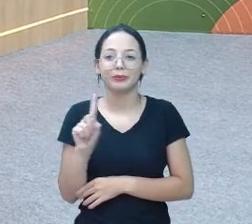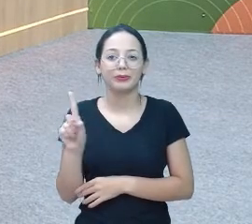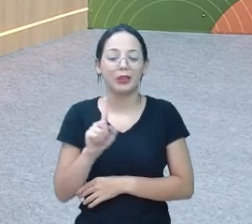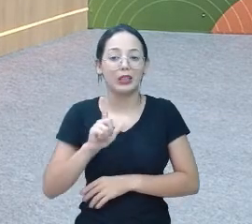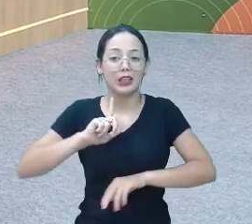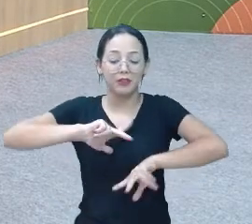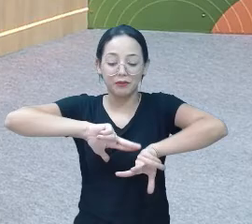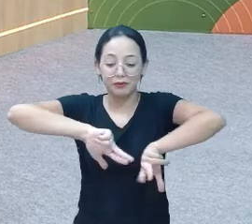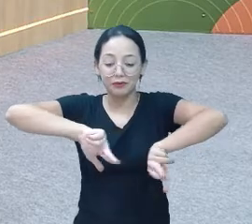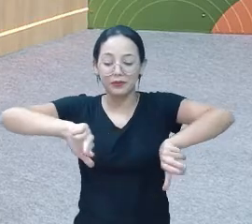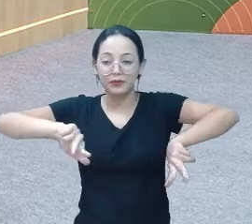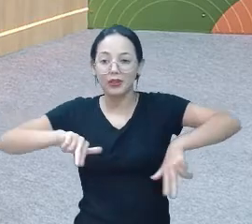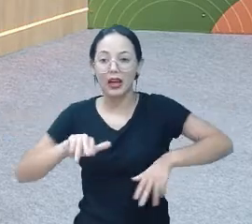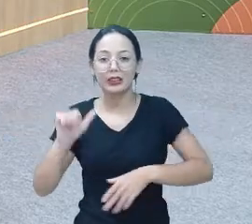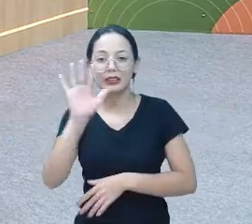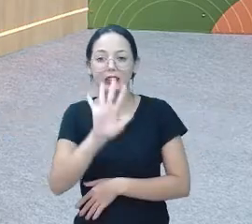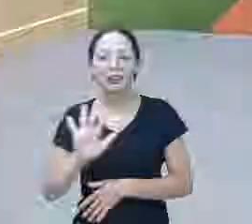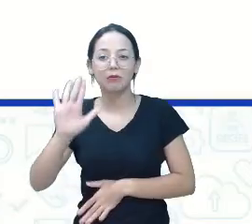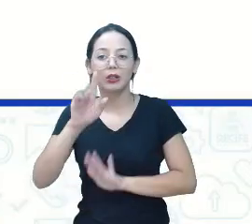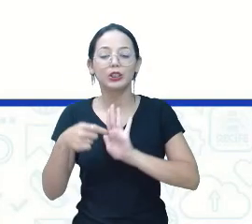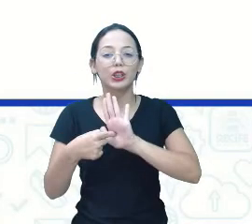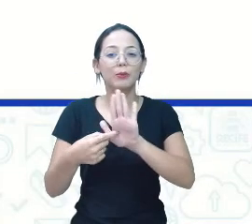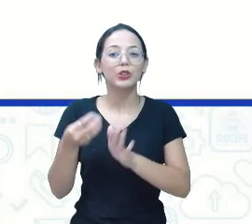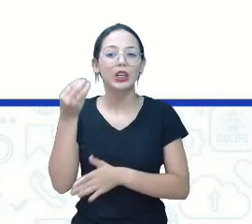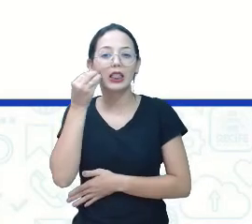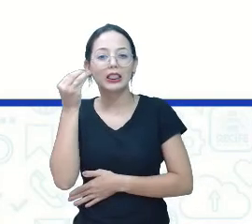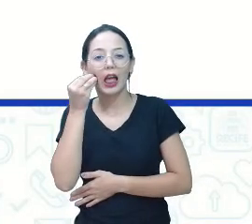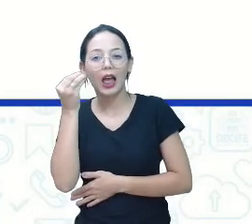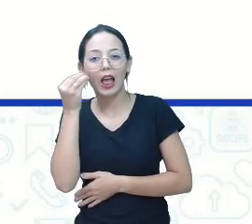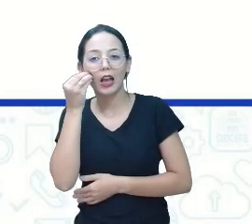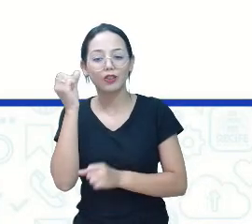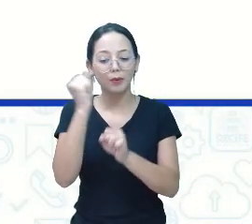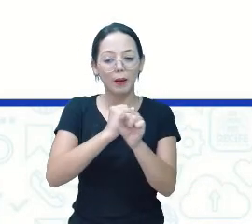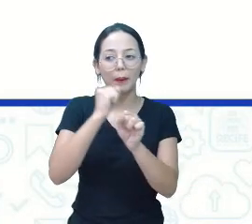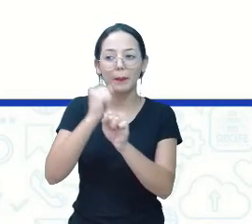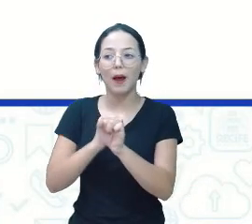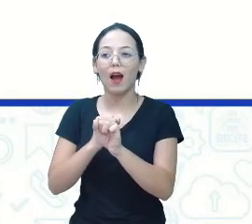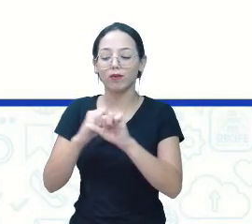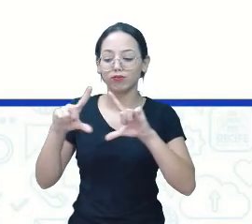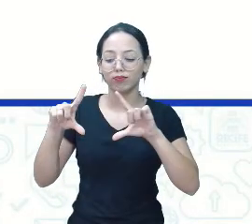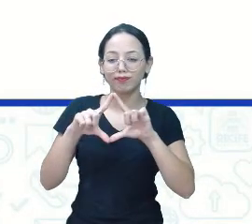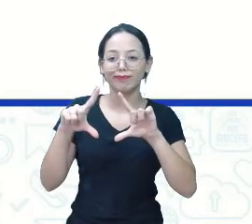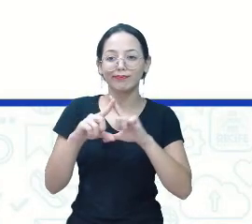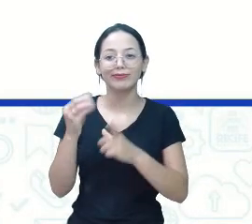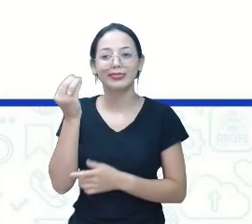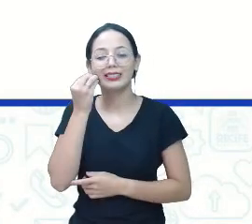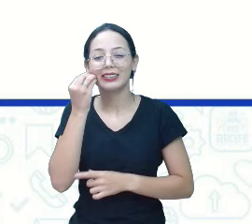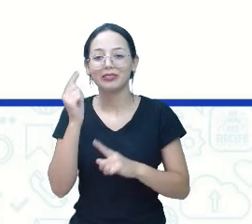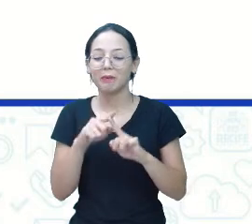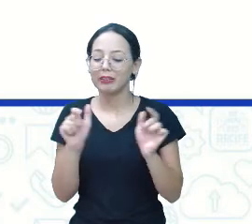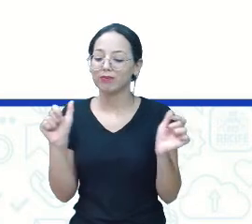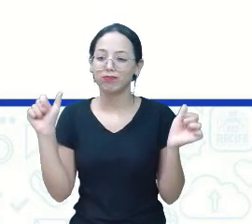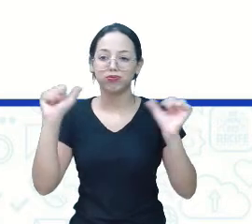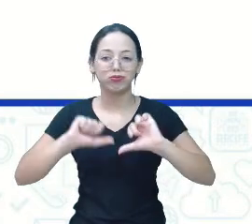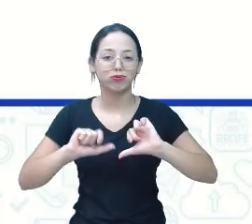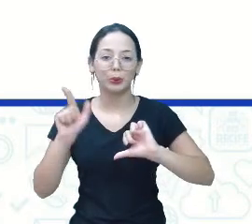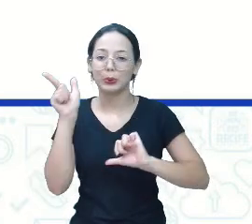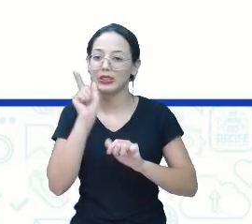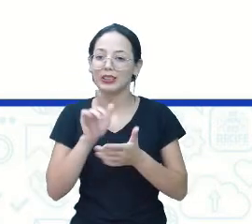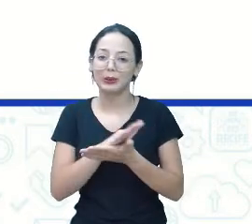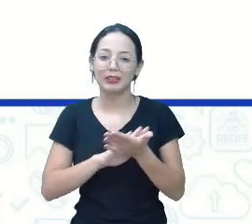diversas imagens que mostram testes, ou seja, tentativas de construir uma pirâmide e que não deram certo. Ou seja,